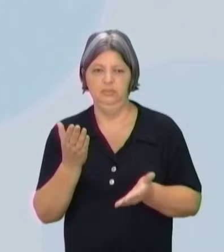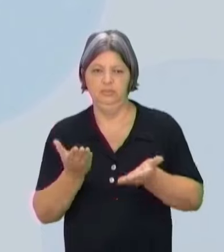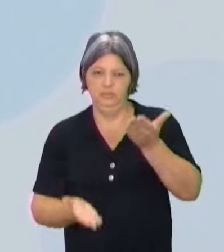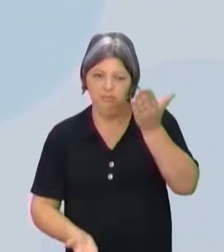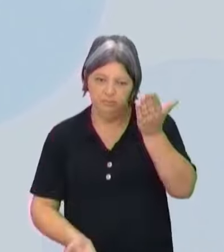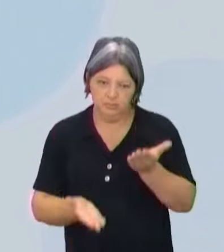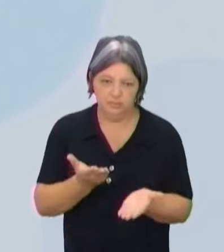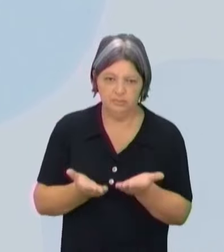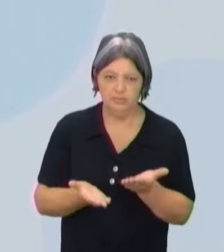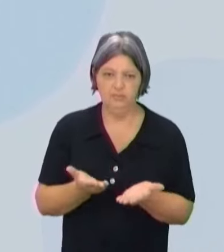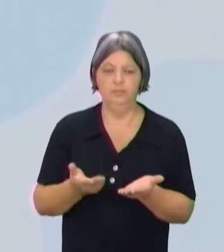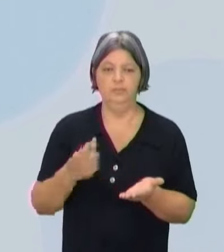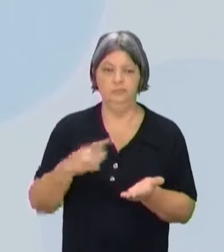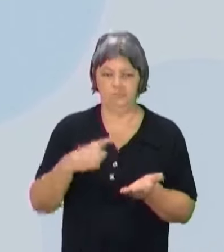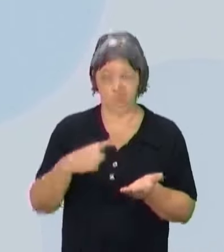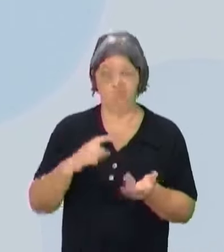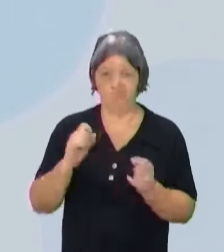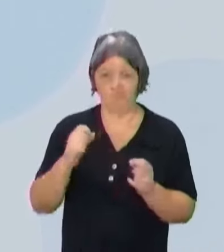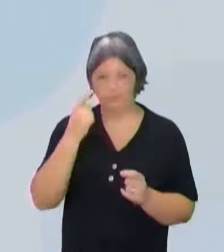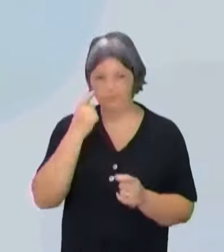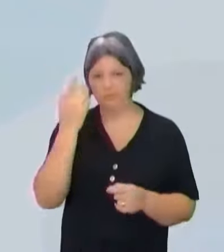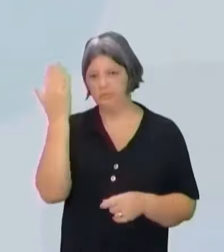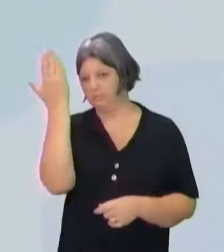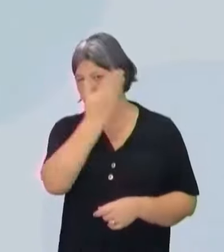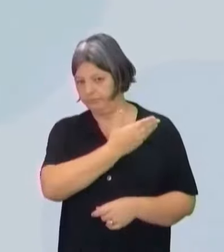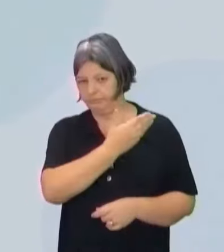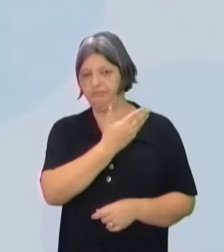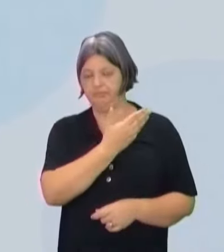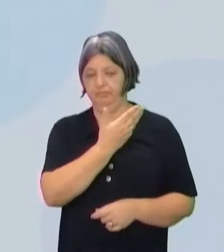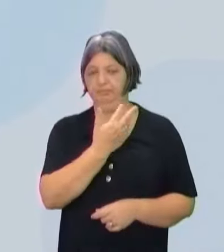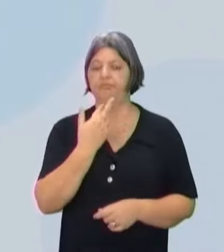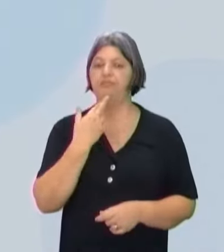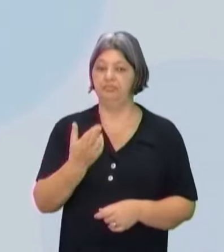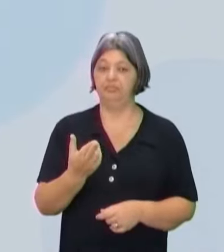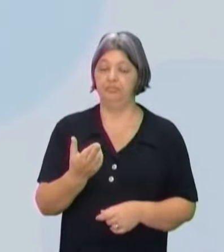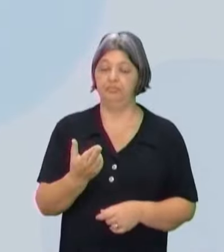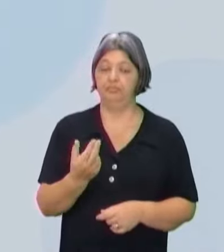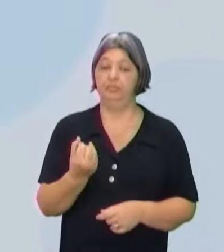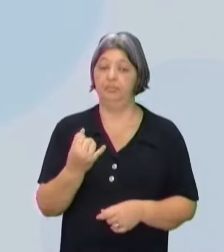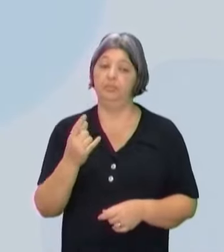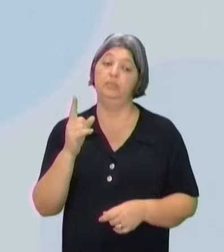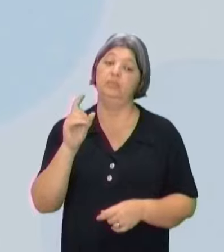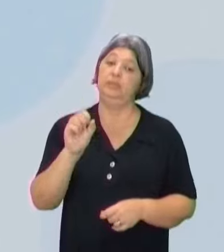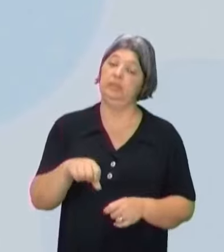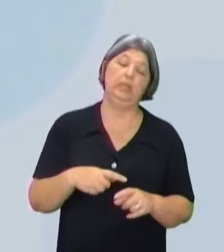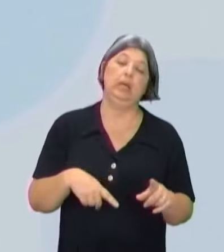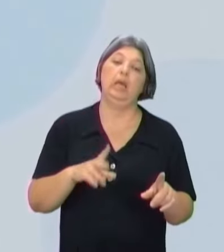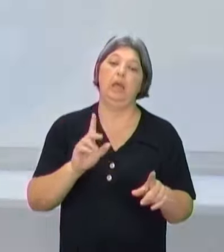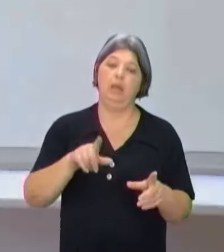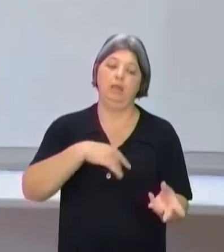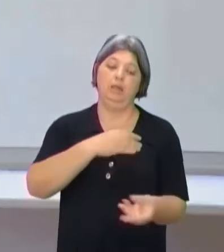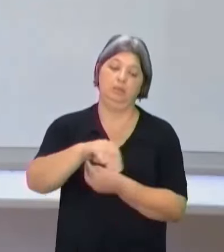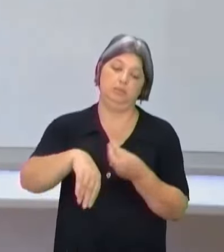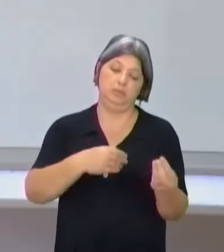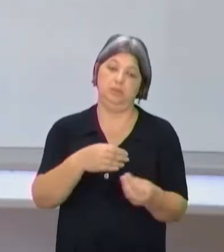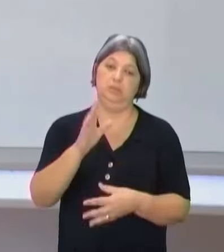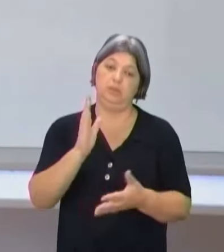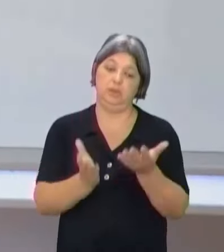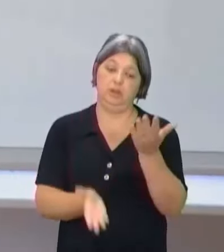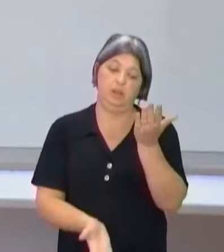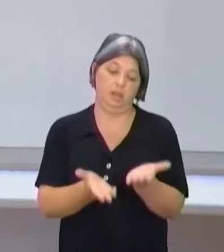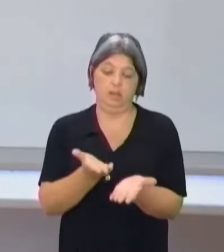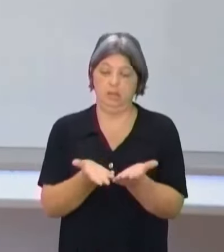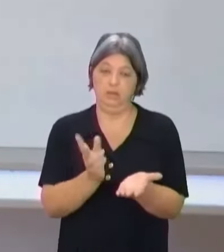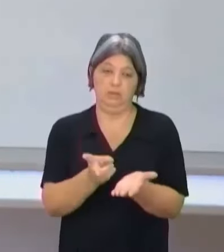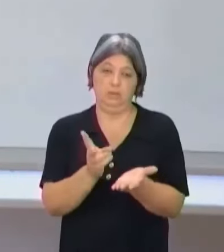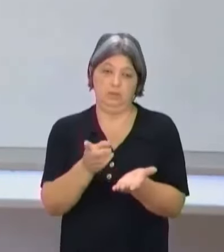mantém? Tem alguma evidência para a sua resposta? Se você colocou assim, não, essa reação ela está em equilíbrio ainda. Por